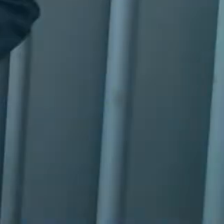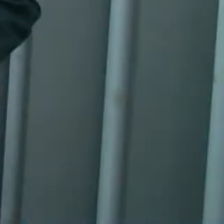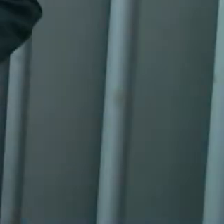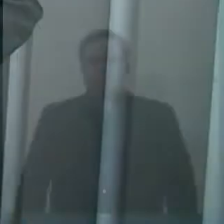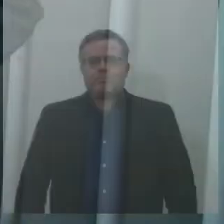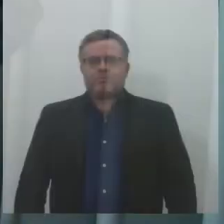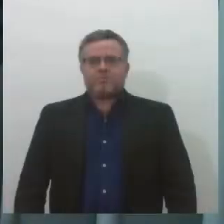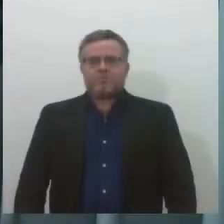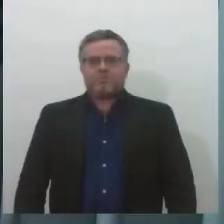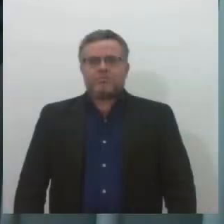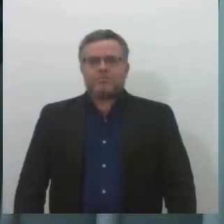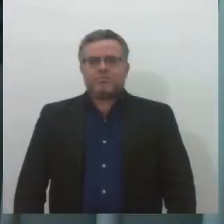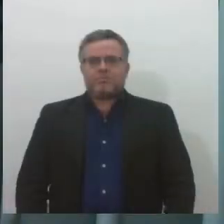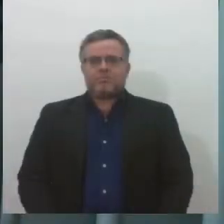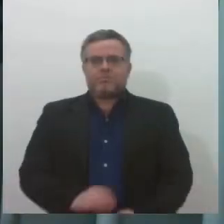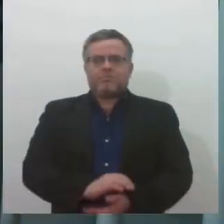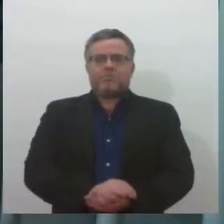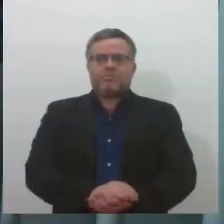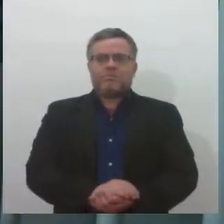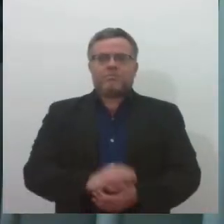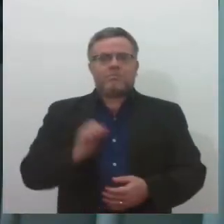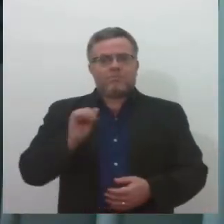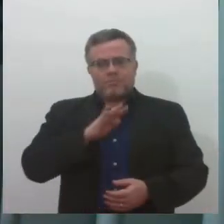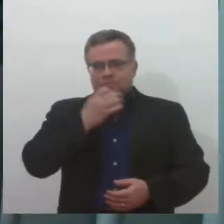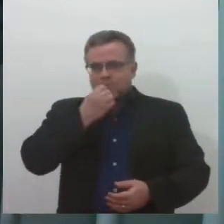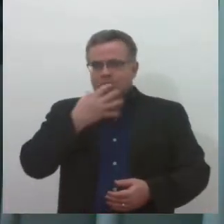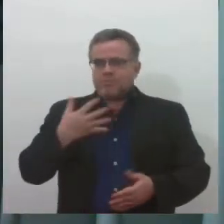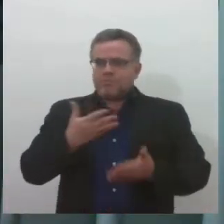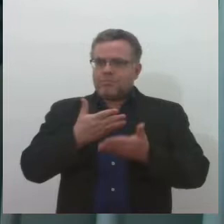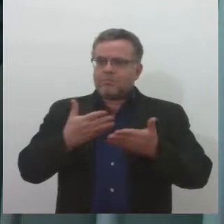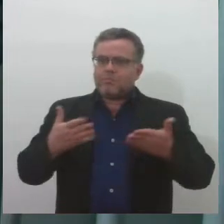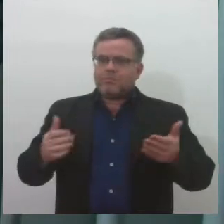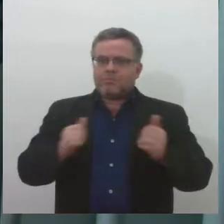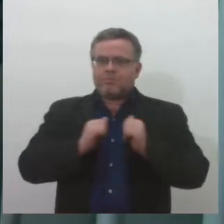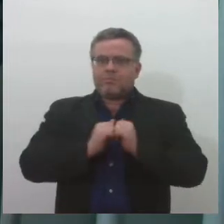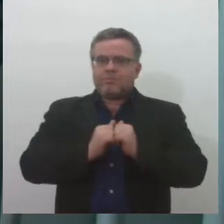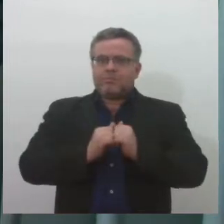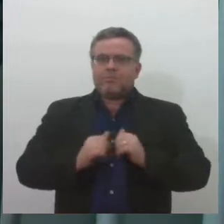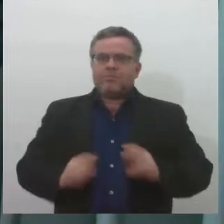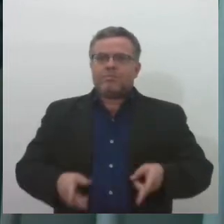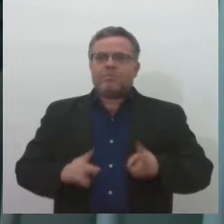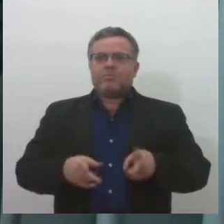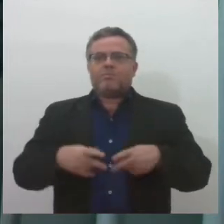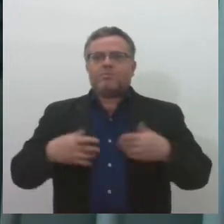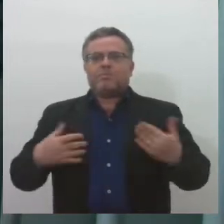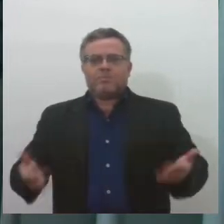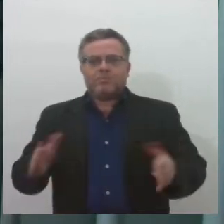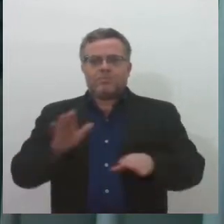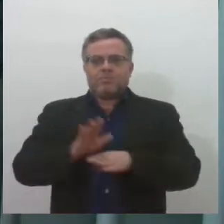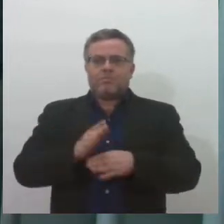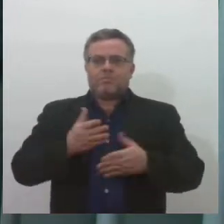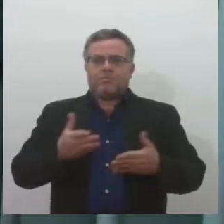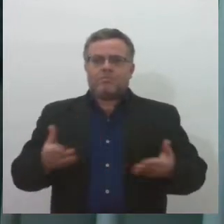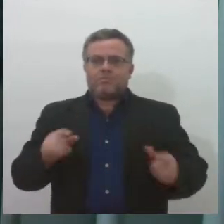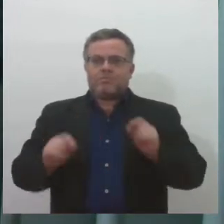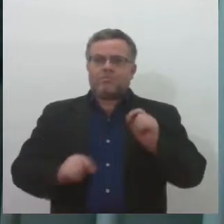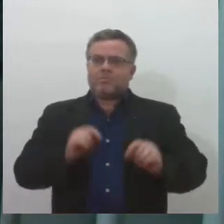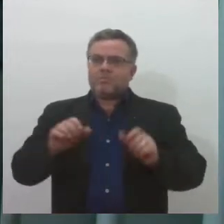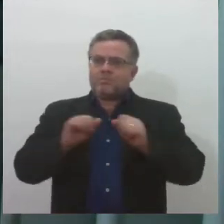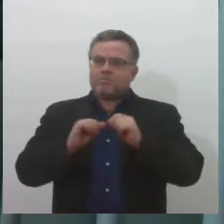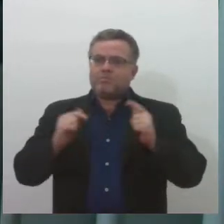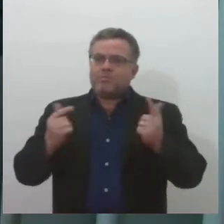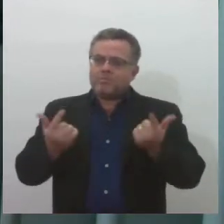e lá muito bom estar com você pedindo licença e já entrar entrar em sua casa com as notícias do Legislativo